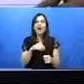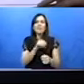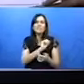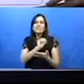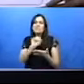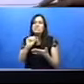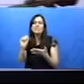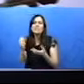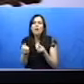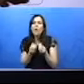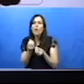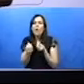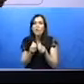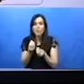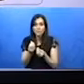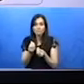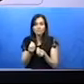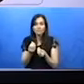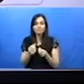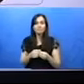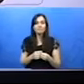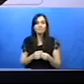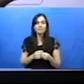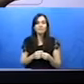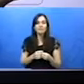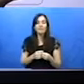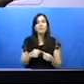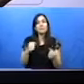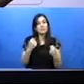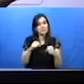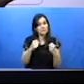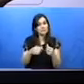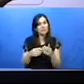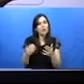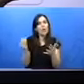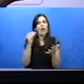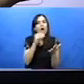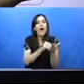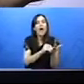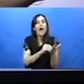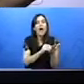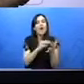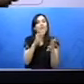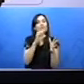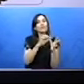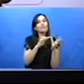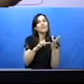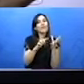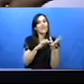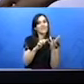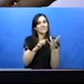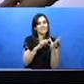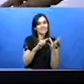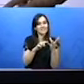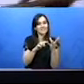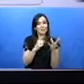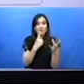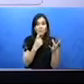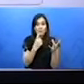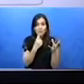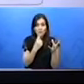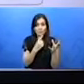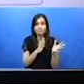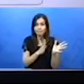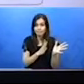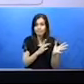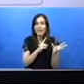escrita. Lembrando que nós vamos preencher com as vogais. Olha aqui, as vogais estão em vermelho